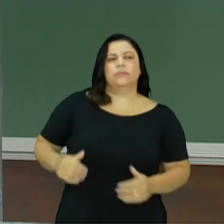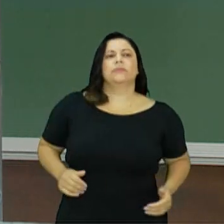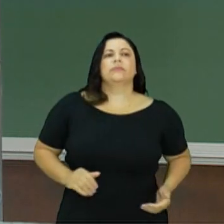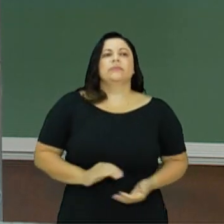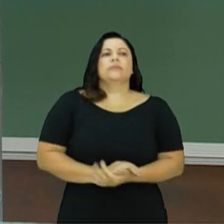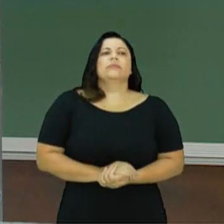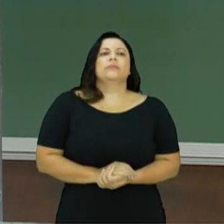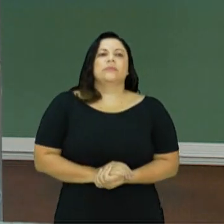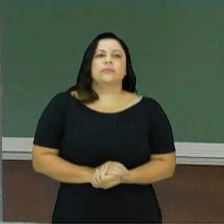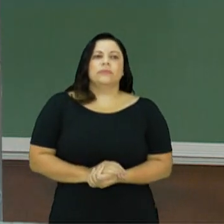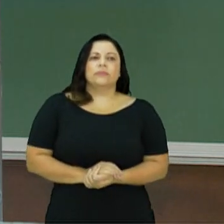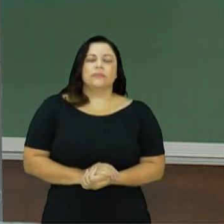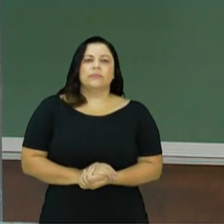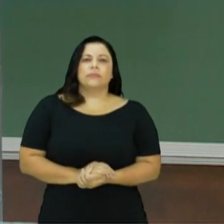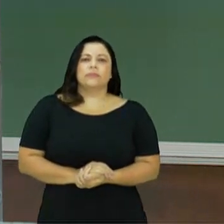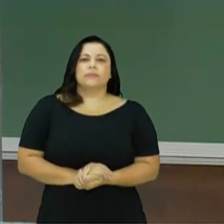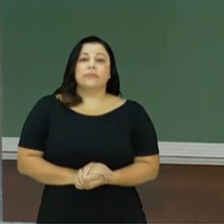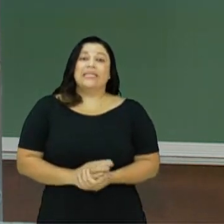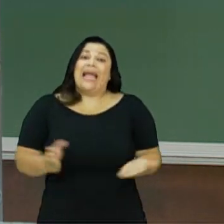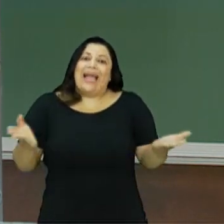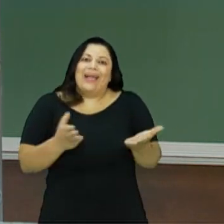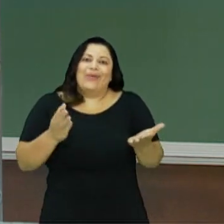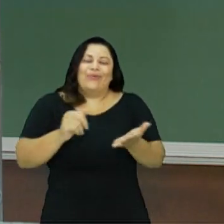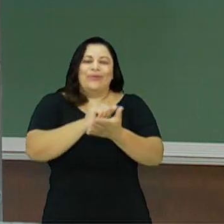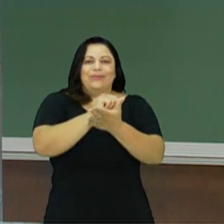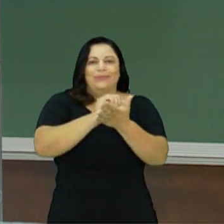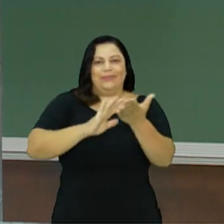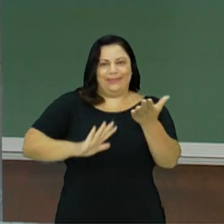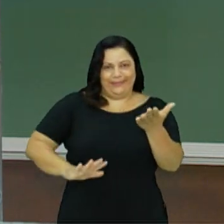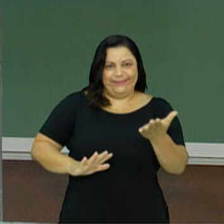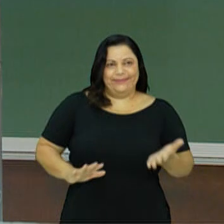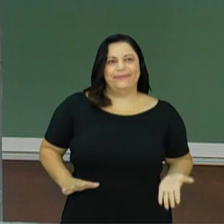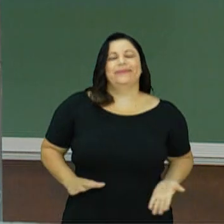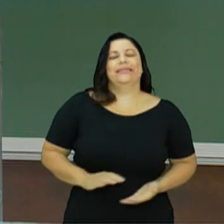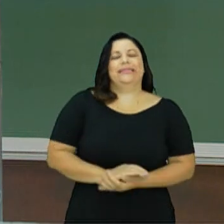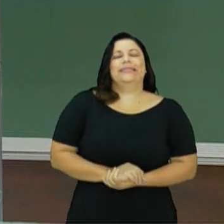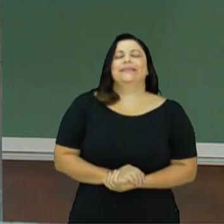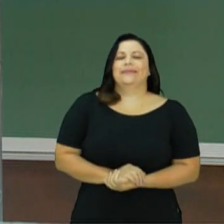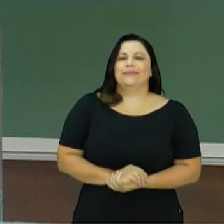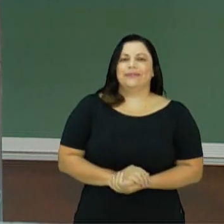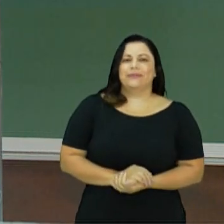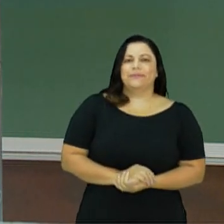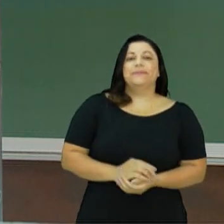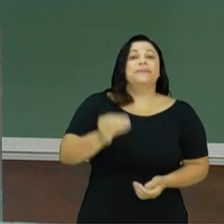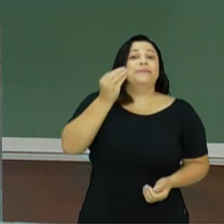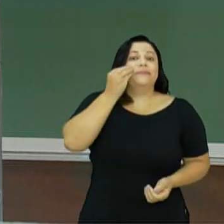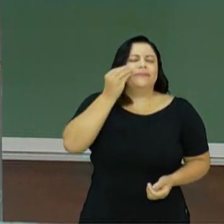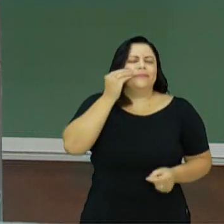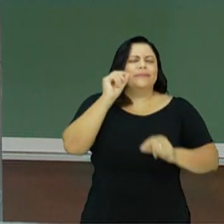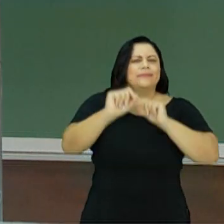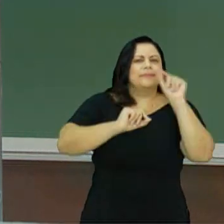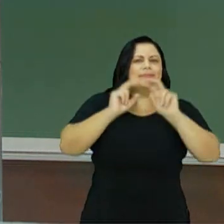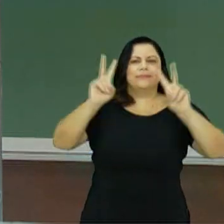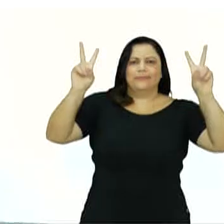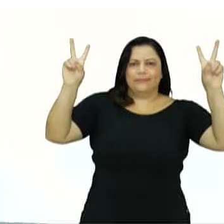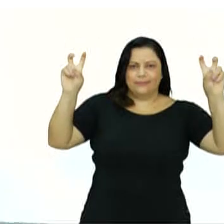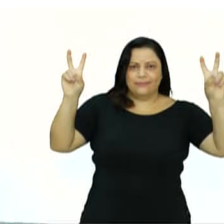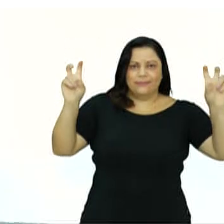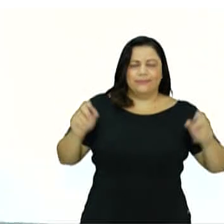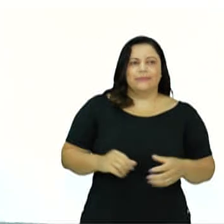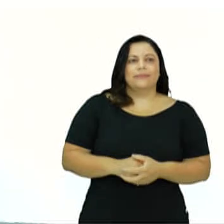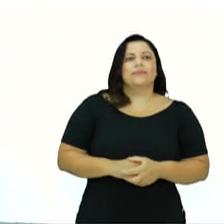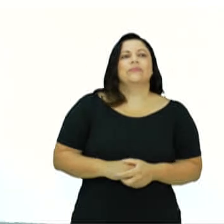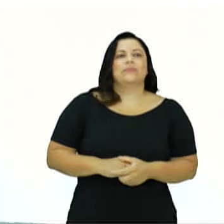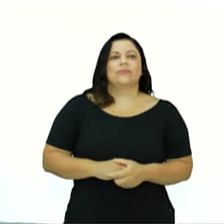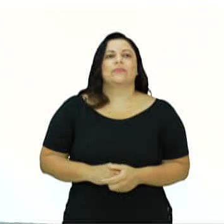né? Vamos a um exercício ali para a gente testar os nossos conhecimentos a respeito do assunto. O tecido